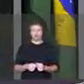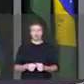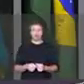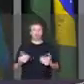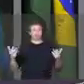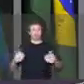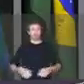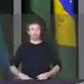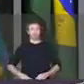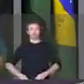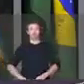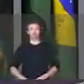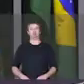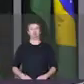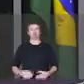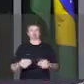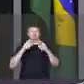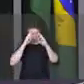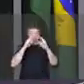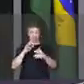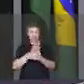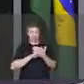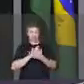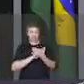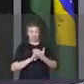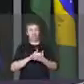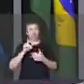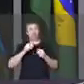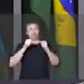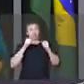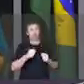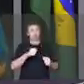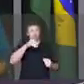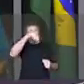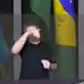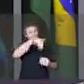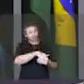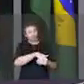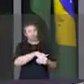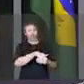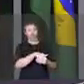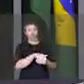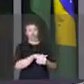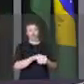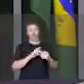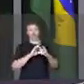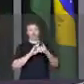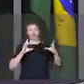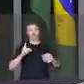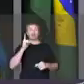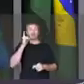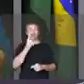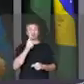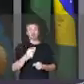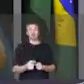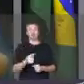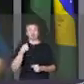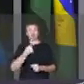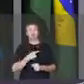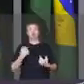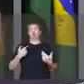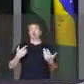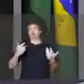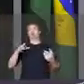Então, o grande desrespeito é a soberania do voto, é a própria democracia, e nós ficamos aqui ouvindo